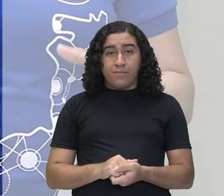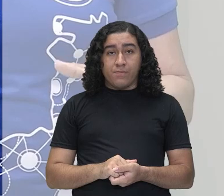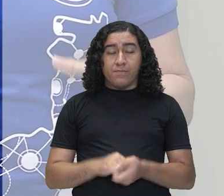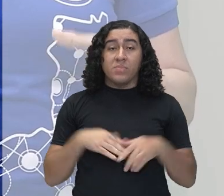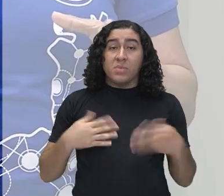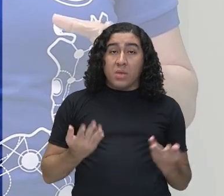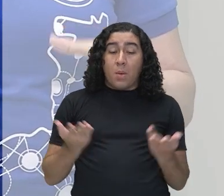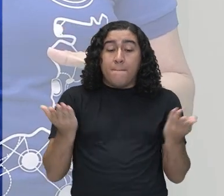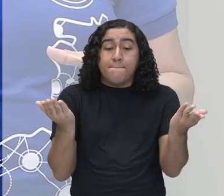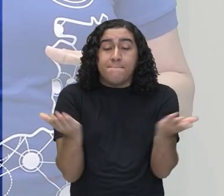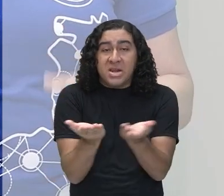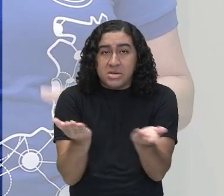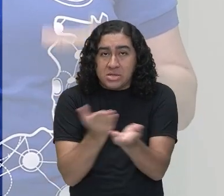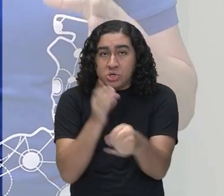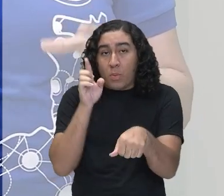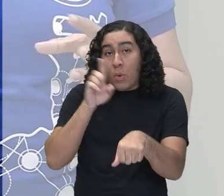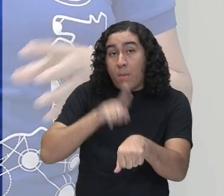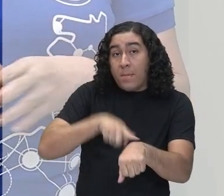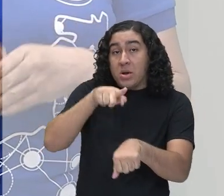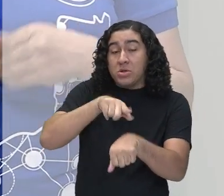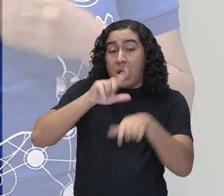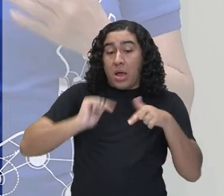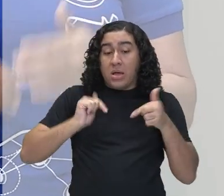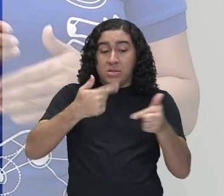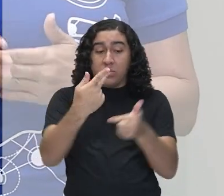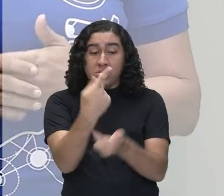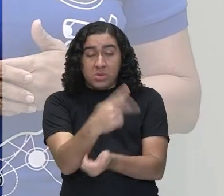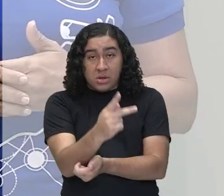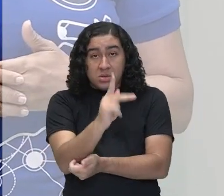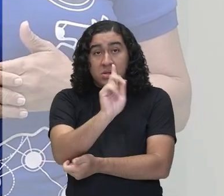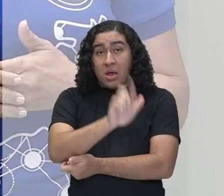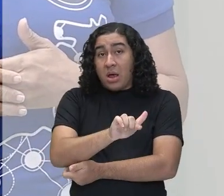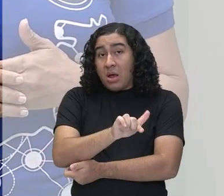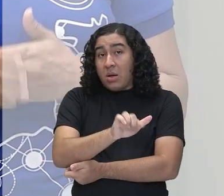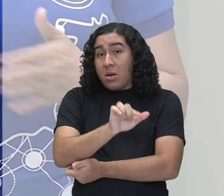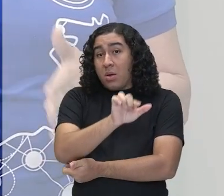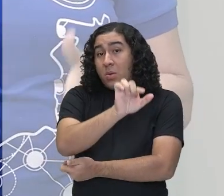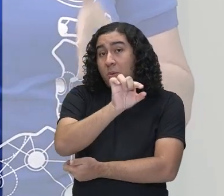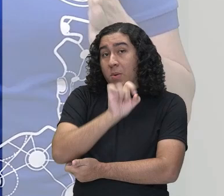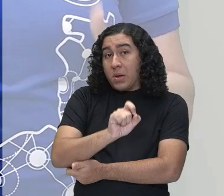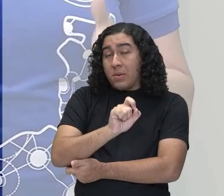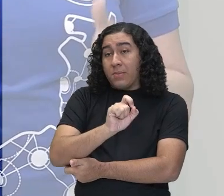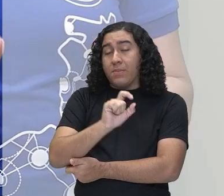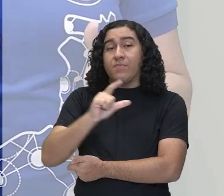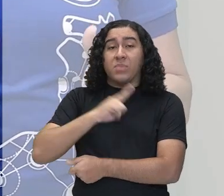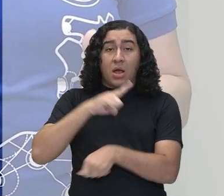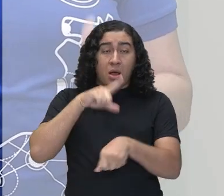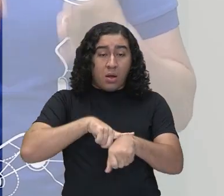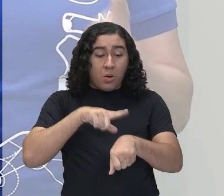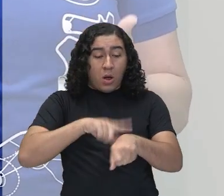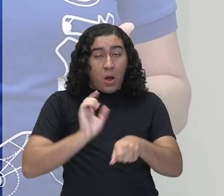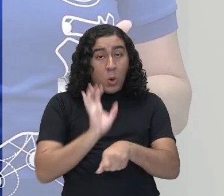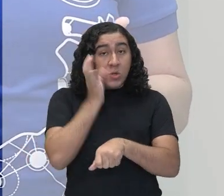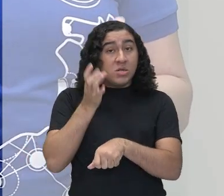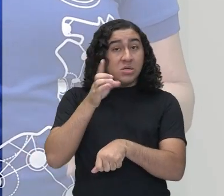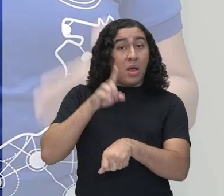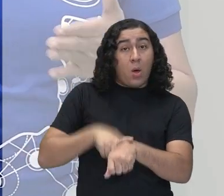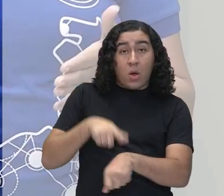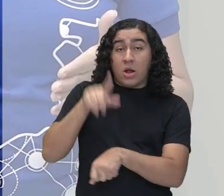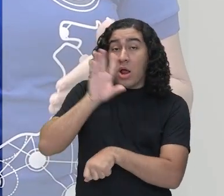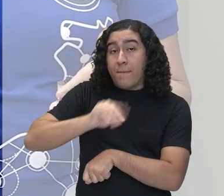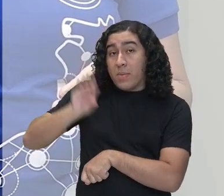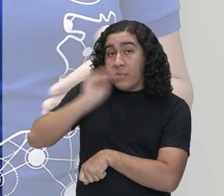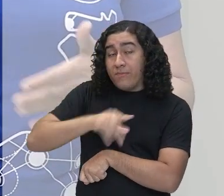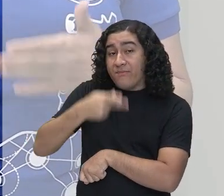estão ali no momento, suas ações estão sendo, né, feitas naquele momento da fala, né, que eles